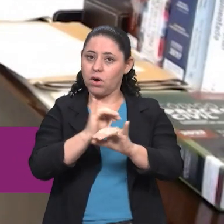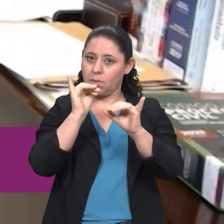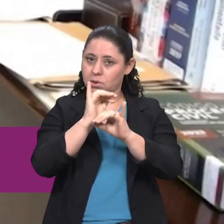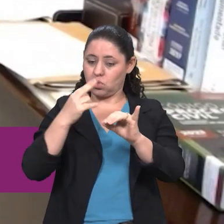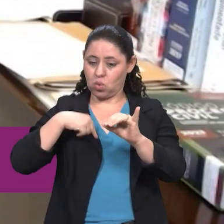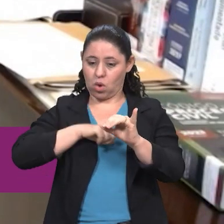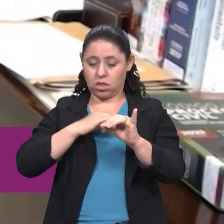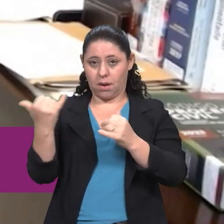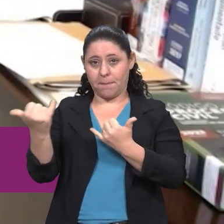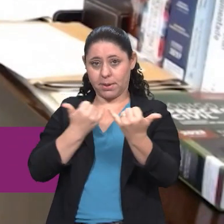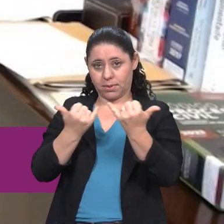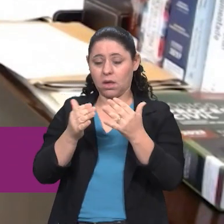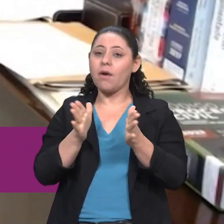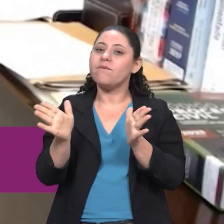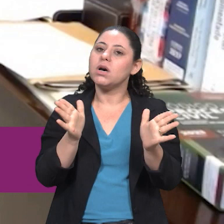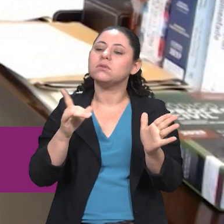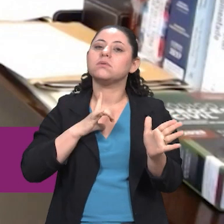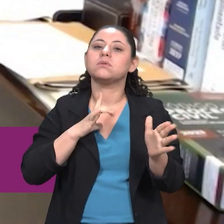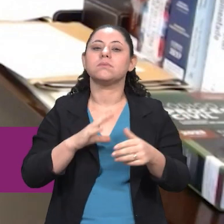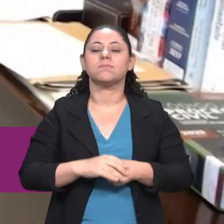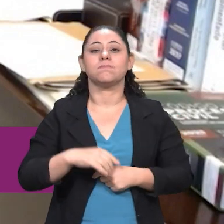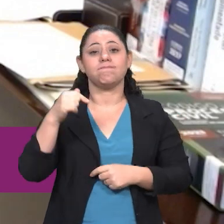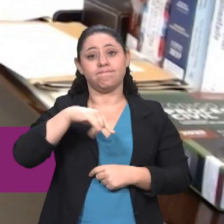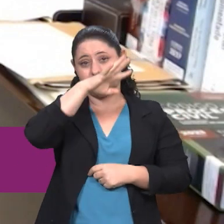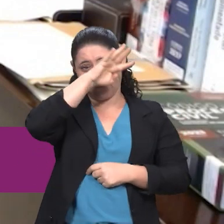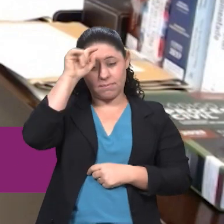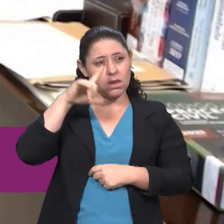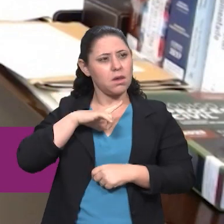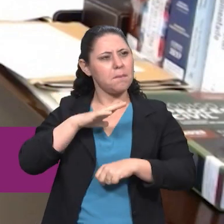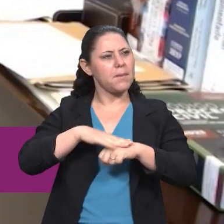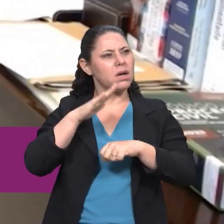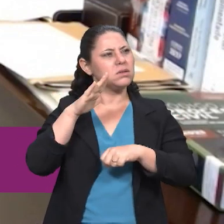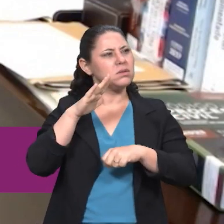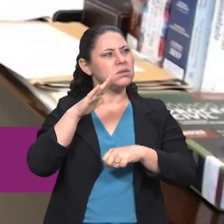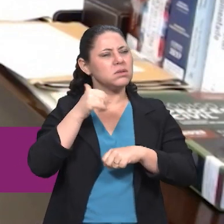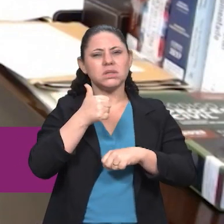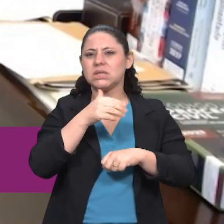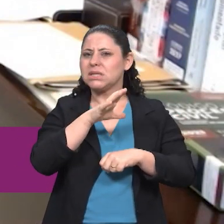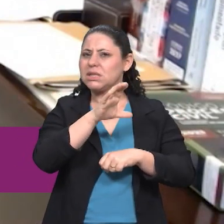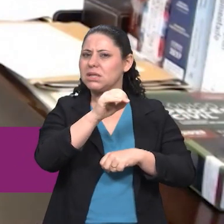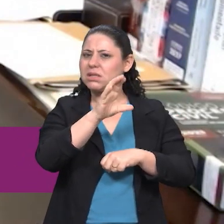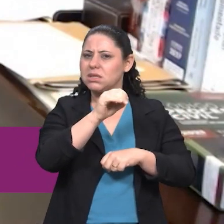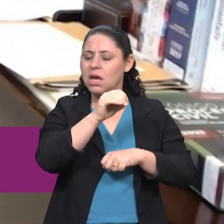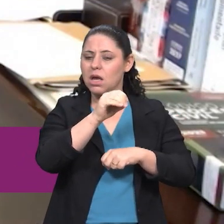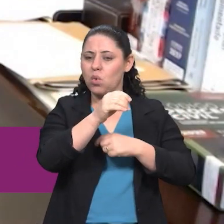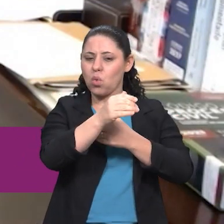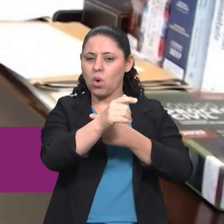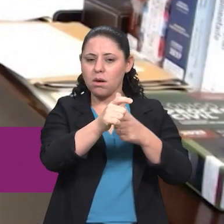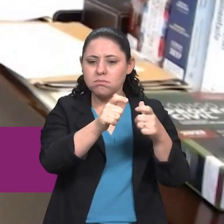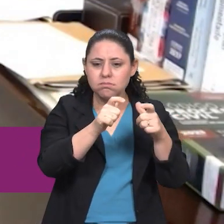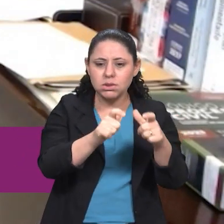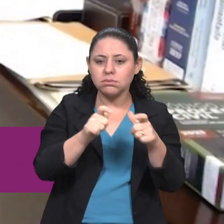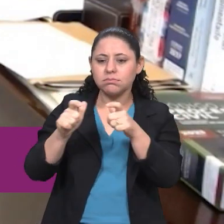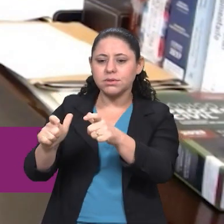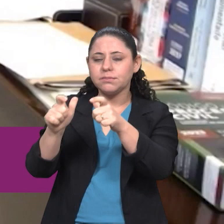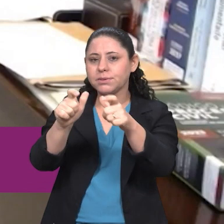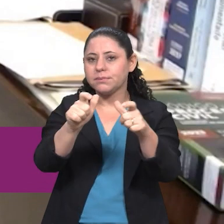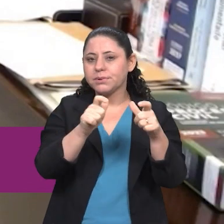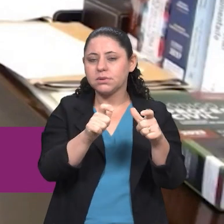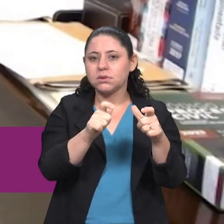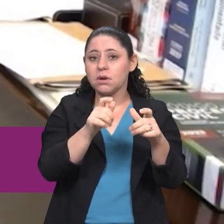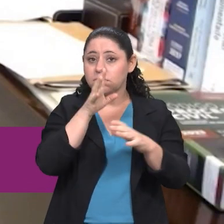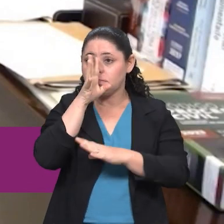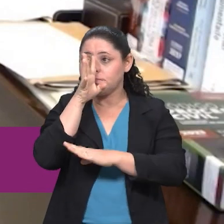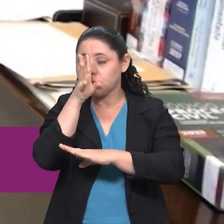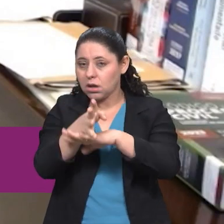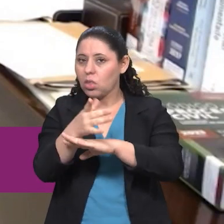últimas informações que nós tivemos acesso. E no Mato Grosso do Sul, hoje, nós temos mais de 100 propriedades invadidas,